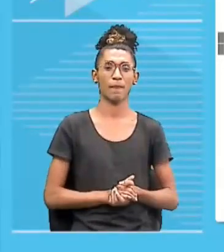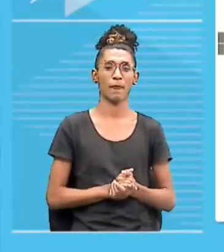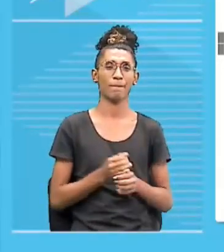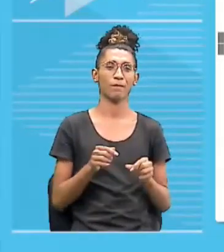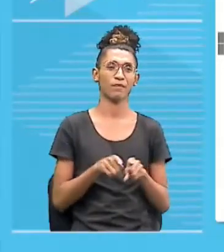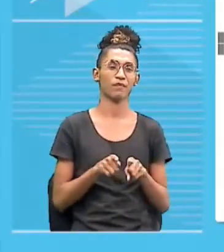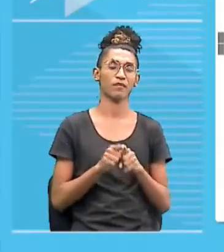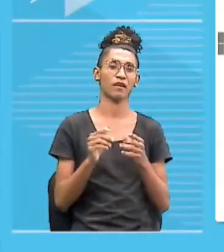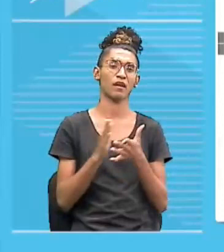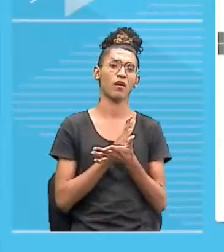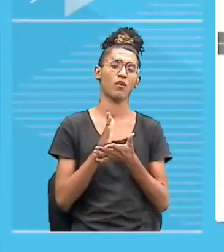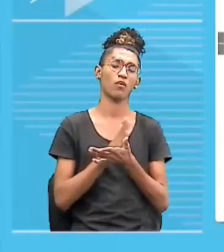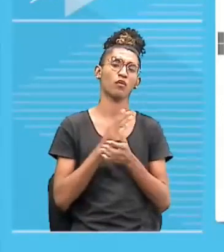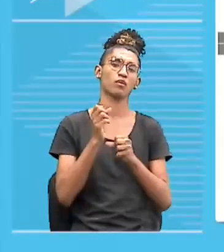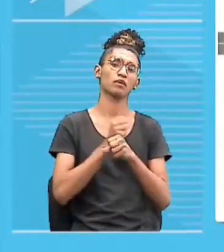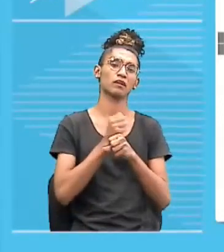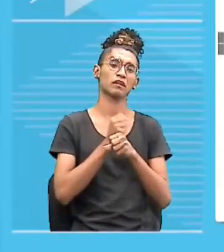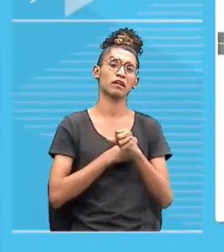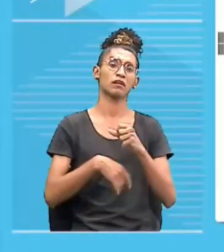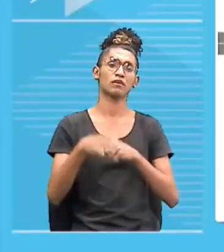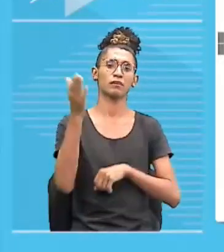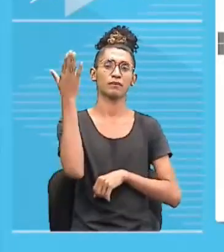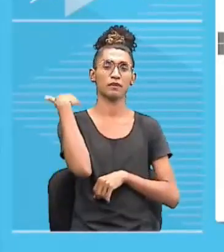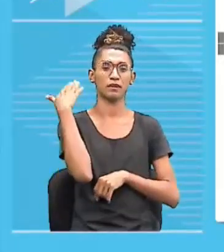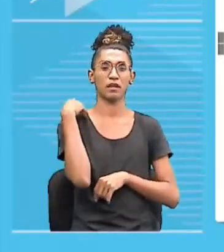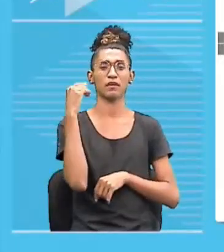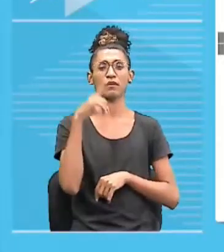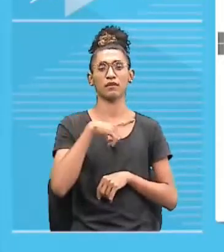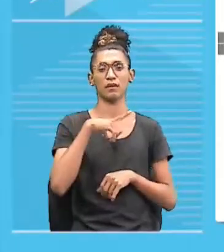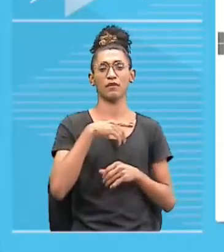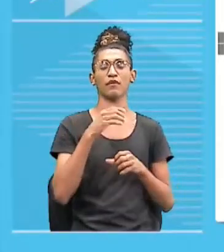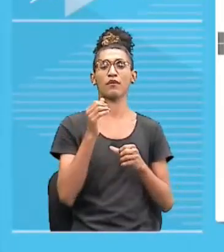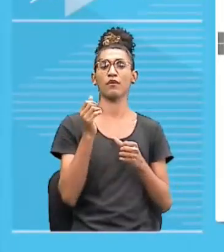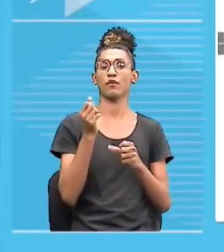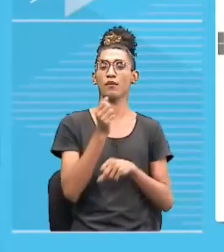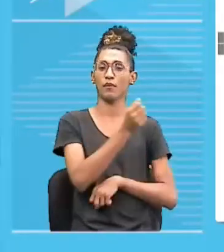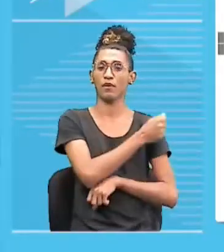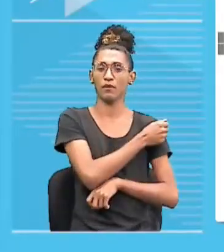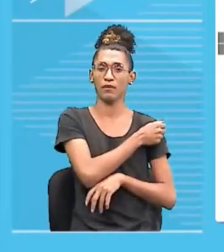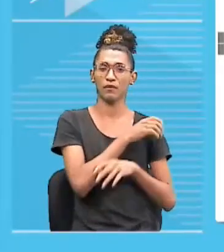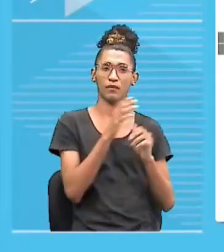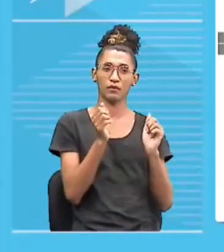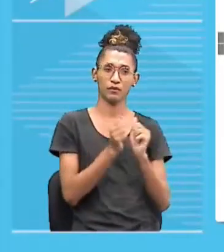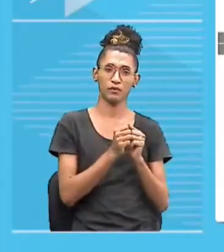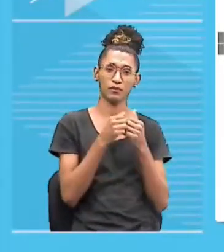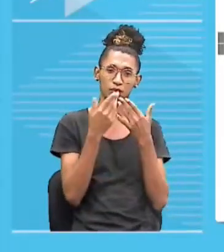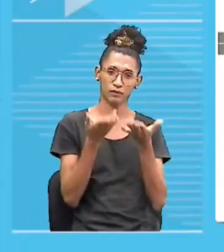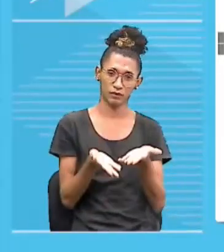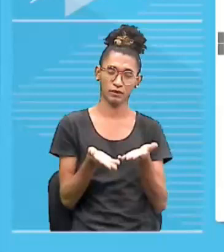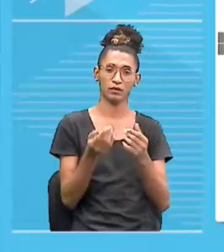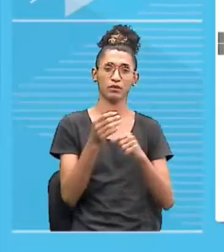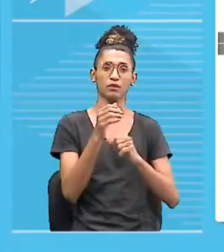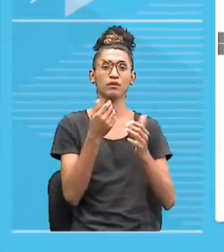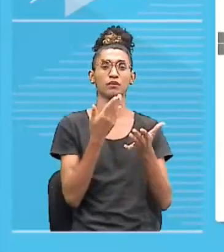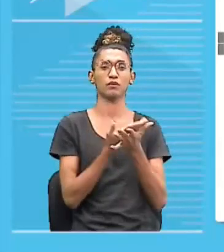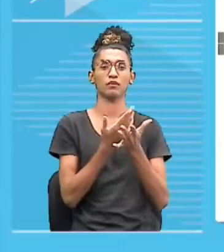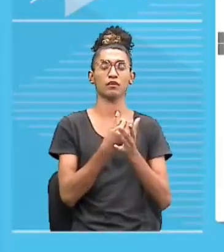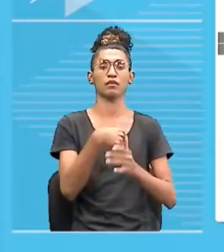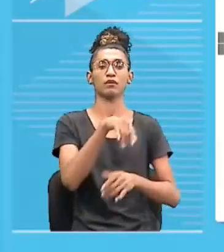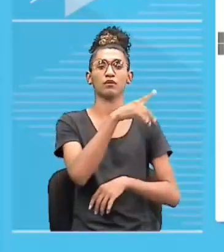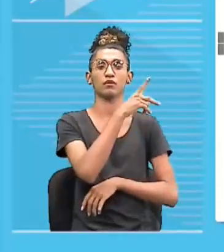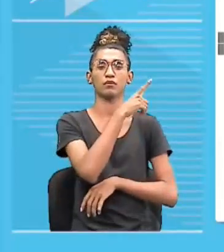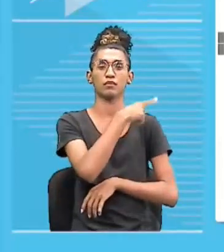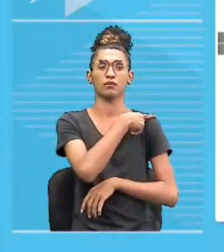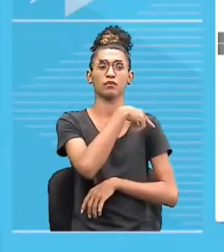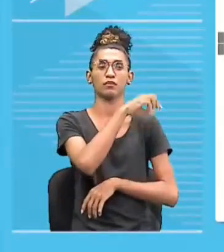há poucos anos atrás, tá? Como antiga aluna que estava no lugar de vocês, né, no ensino médio, e que não sabia